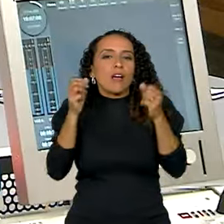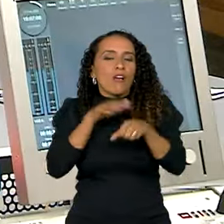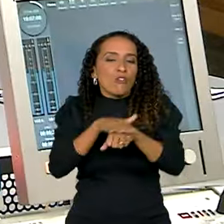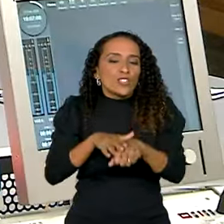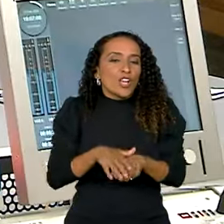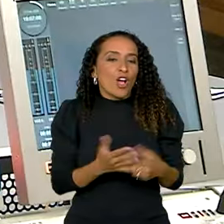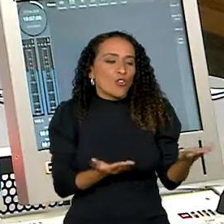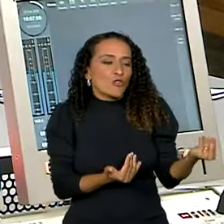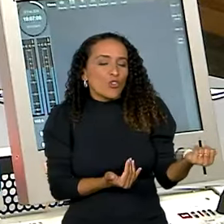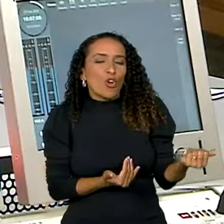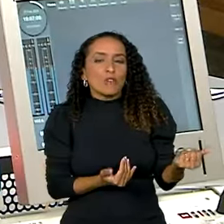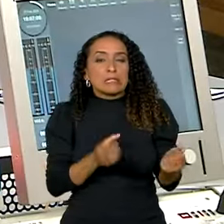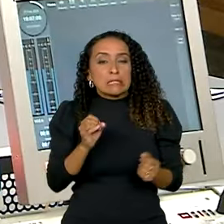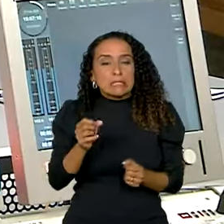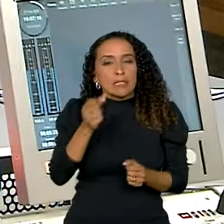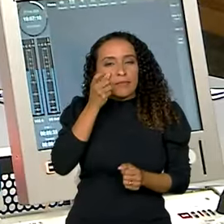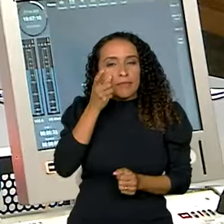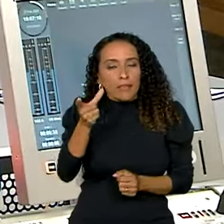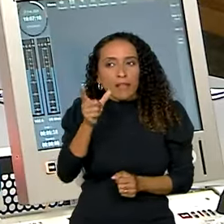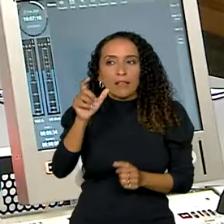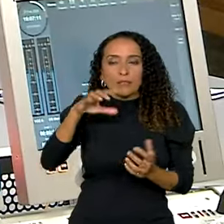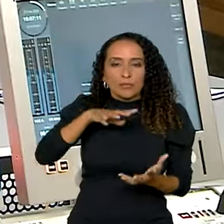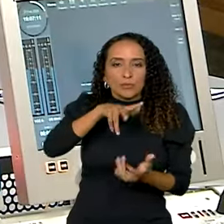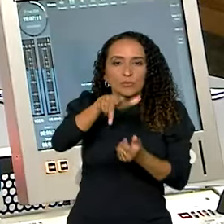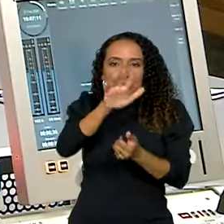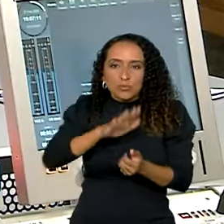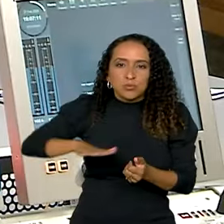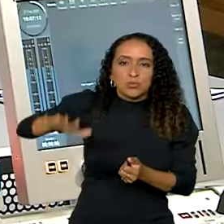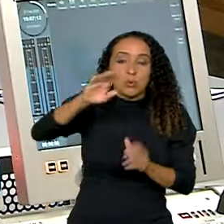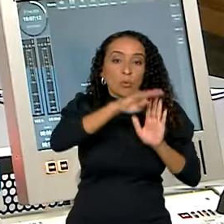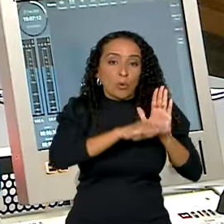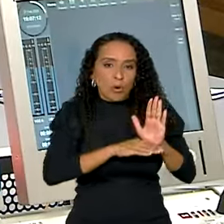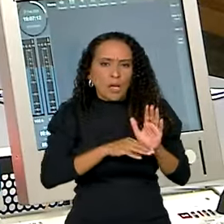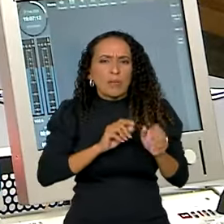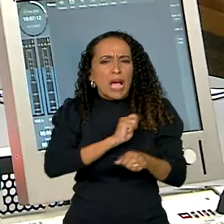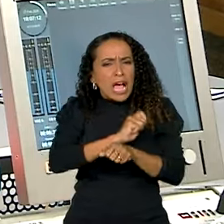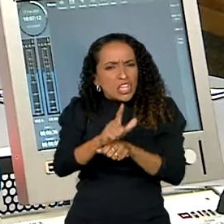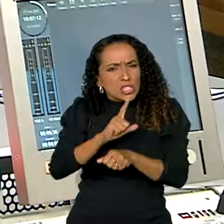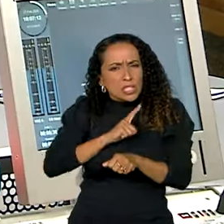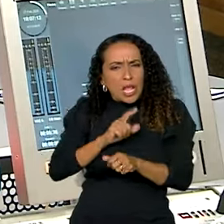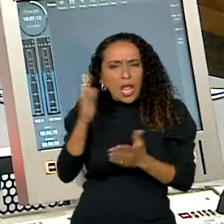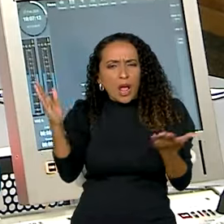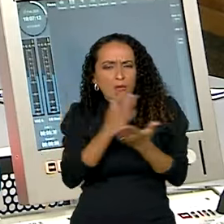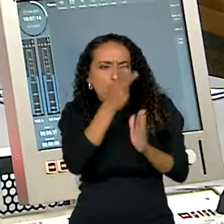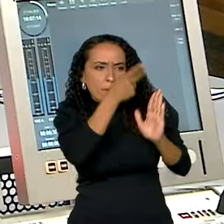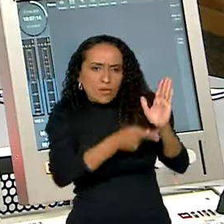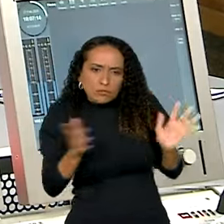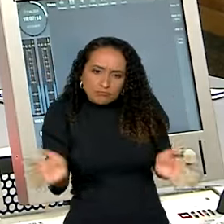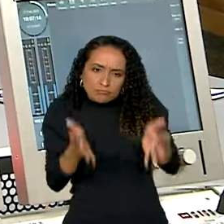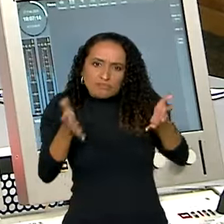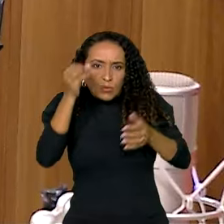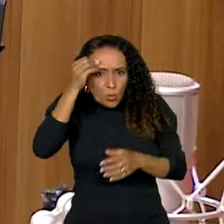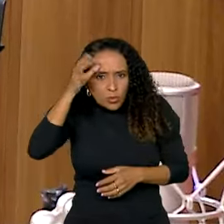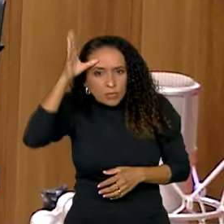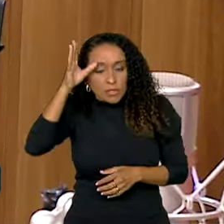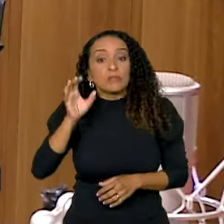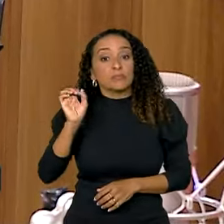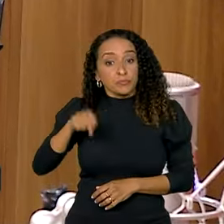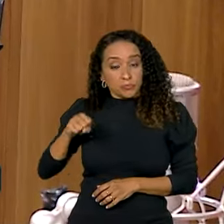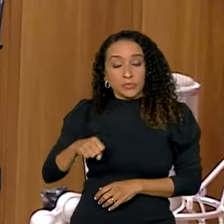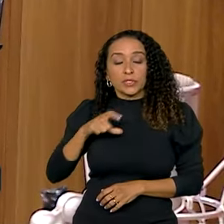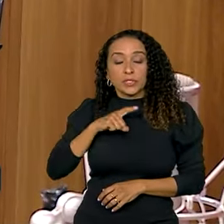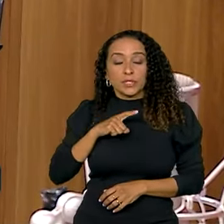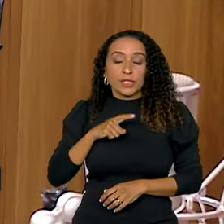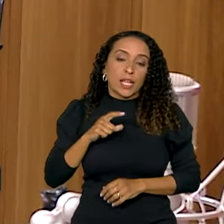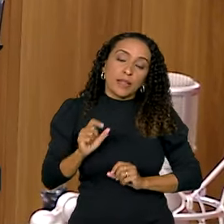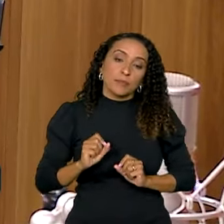ouvindo. Quem se interessa pelo Programa Espacial Brasileiro? A agência tem algum projeto para estimular esse conhecimento? Sim, a gente tem...